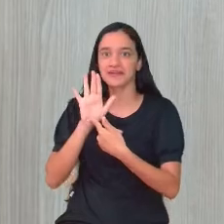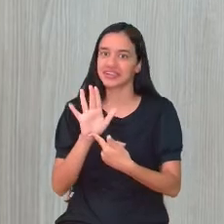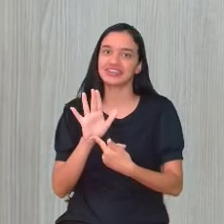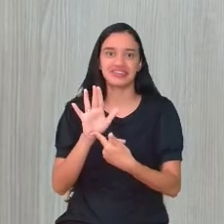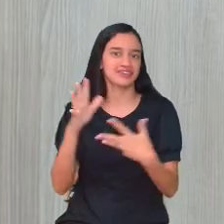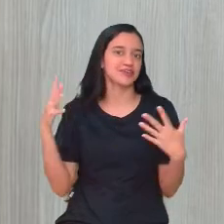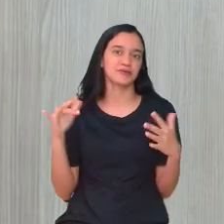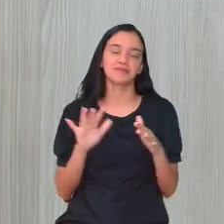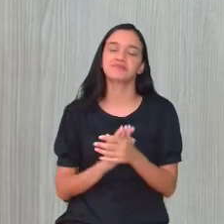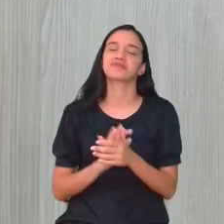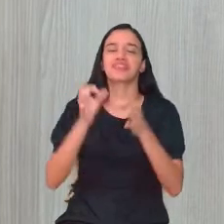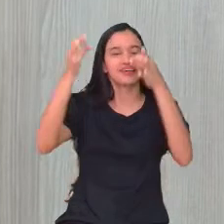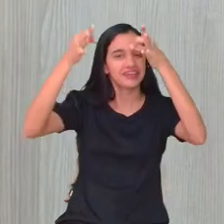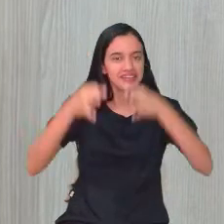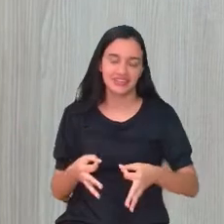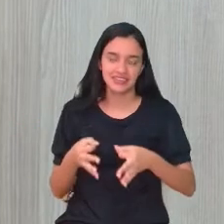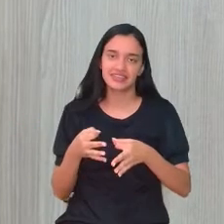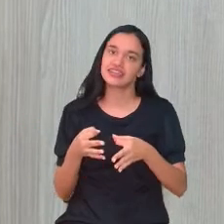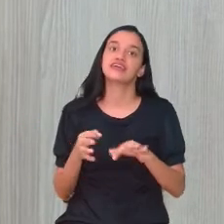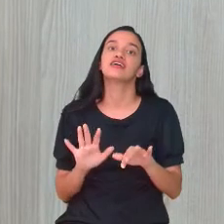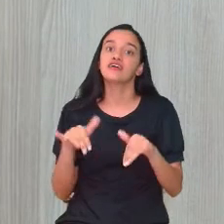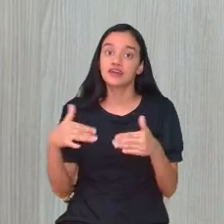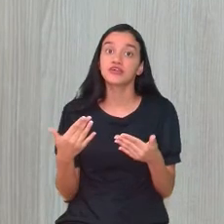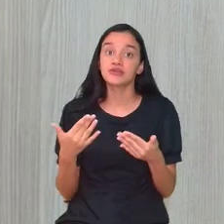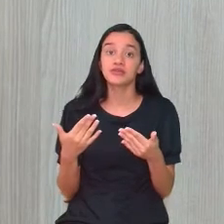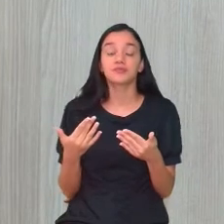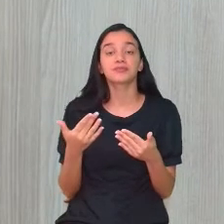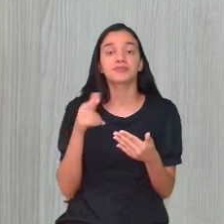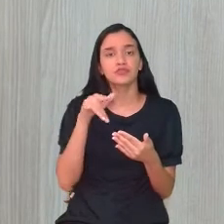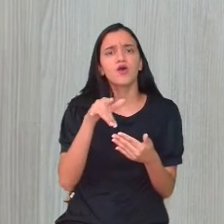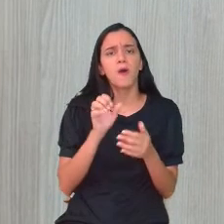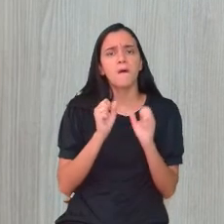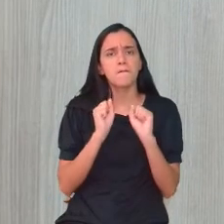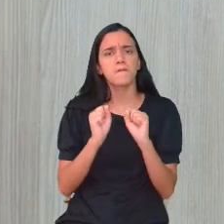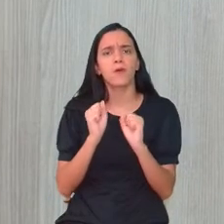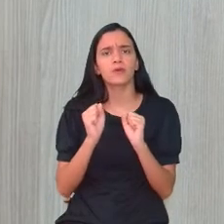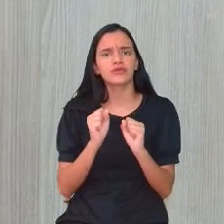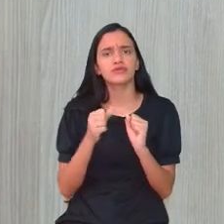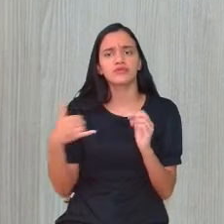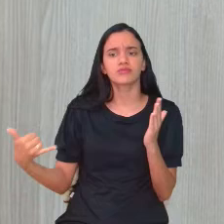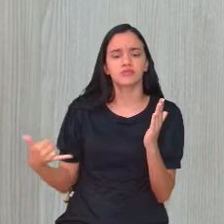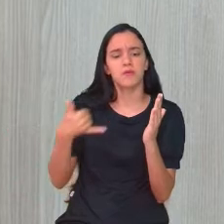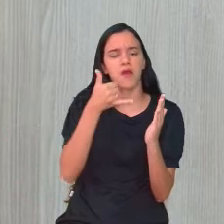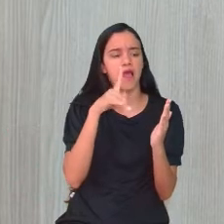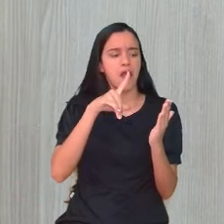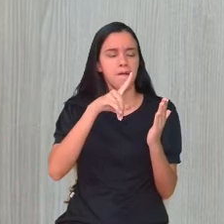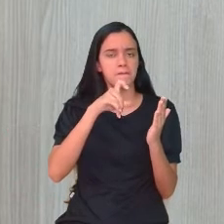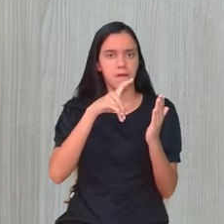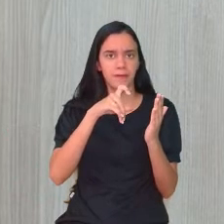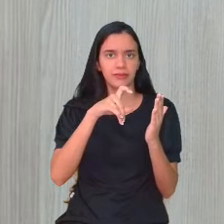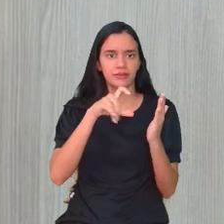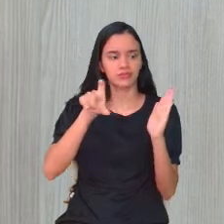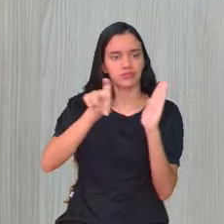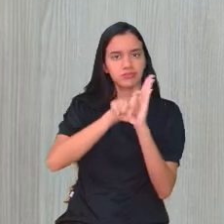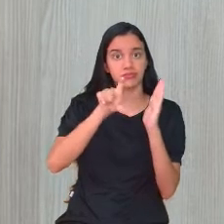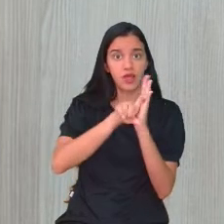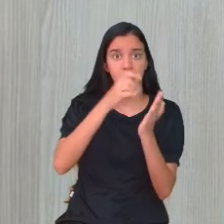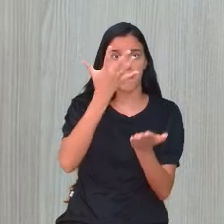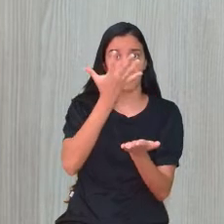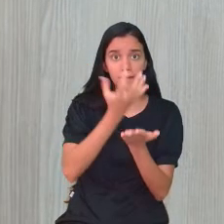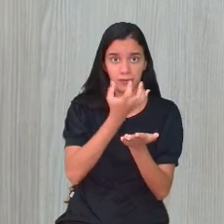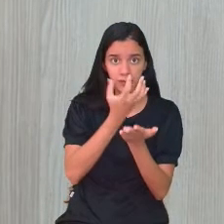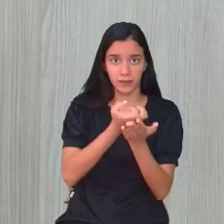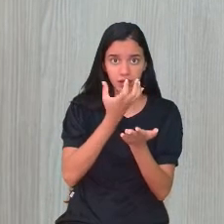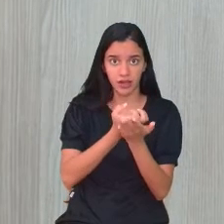saiu. É providência, Juninho, rapaz. Então, você pode direcionar a câmera do seu celular, baixar